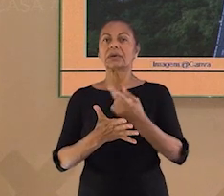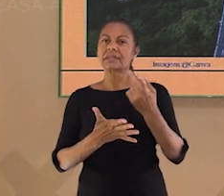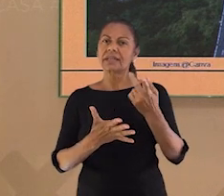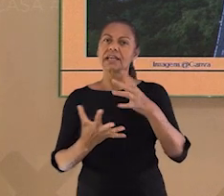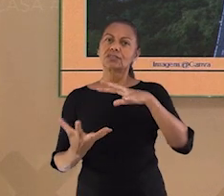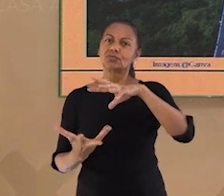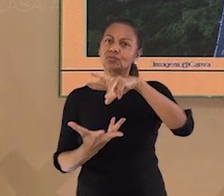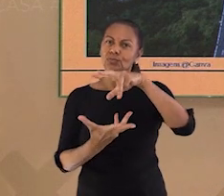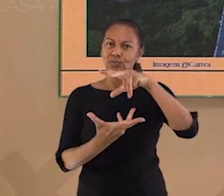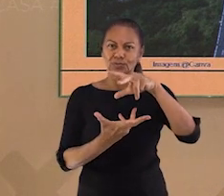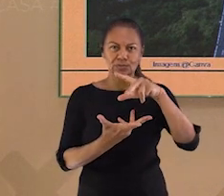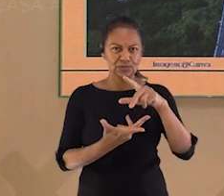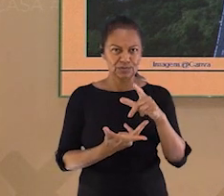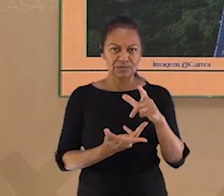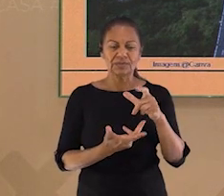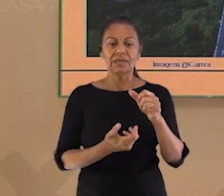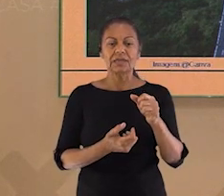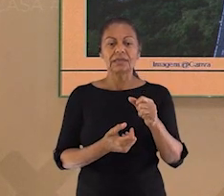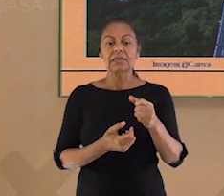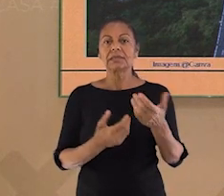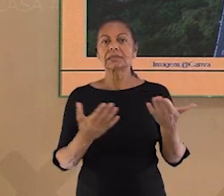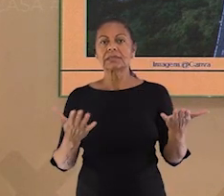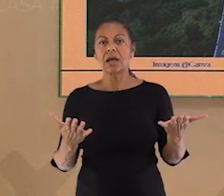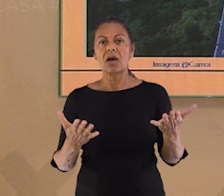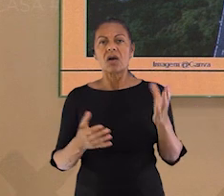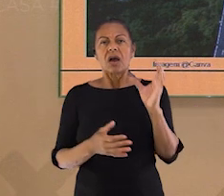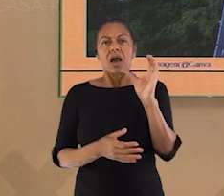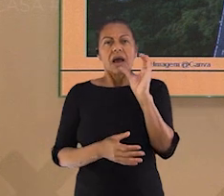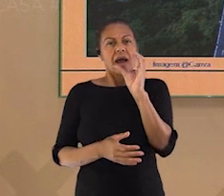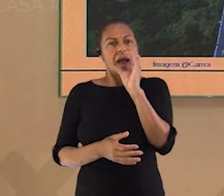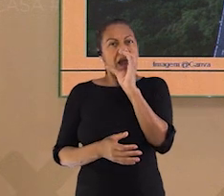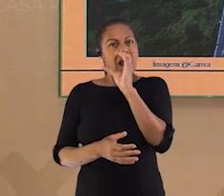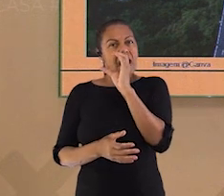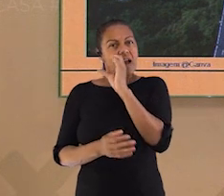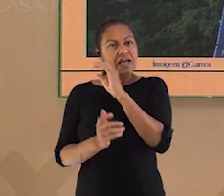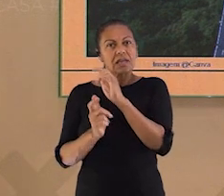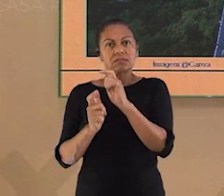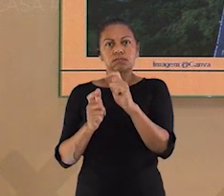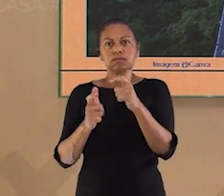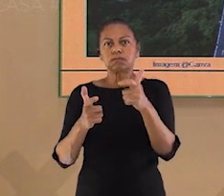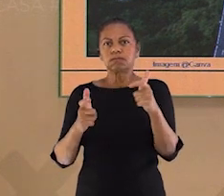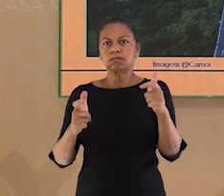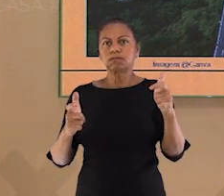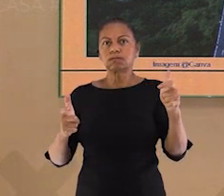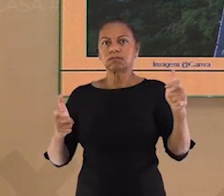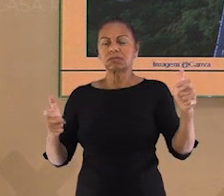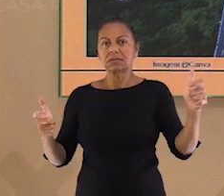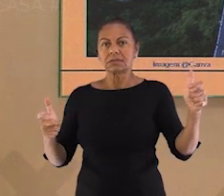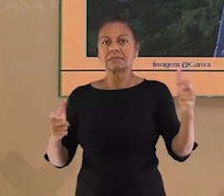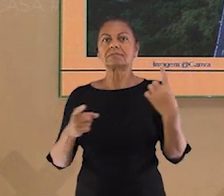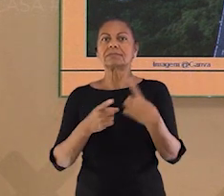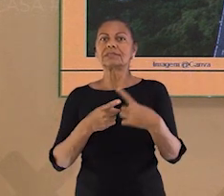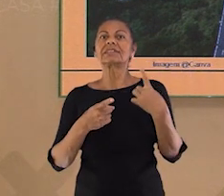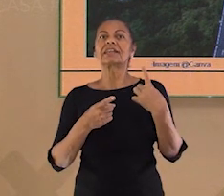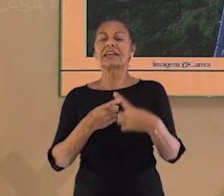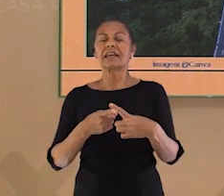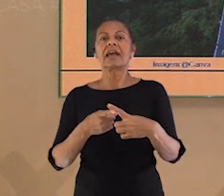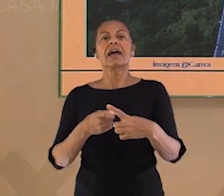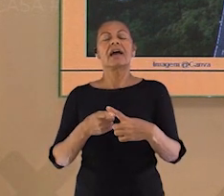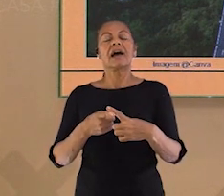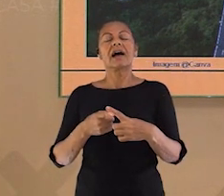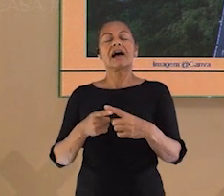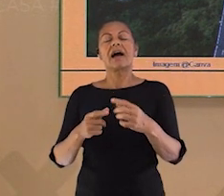da população é o calor, pois o excesso de urbanização e a ausência de verde nas